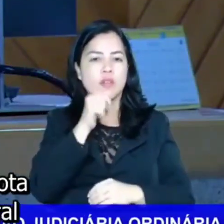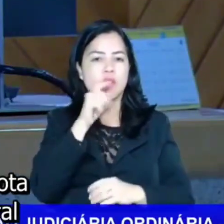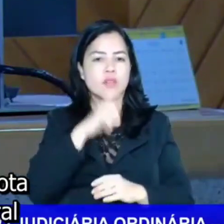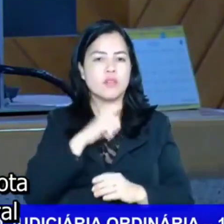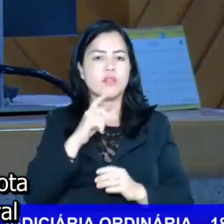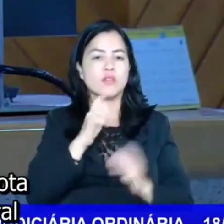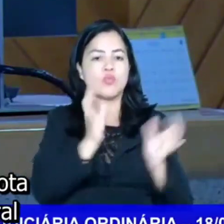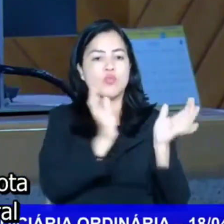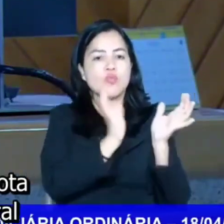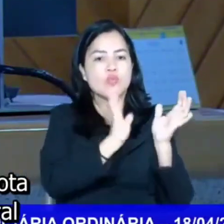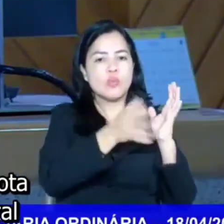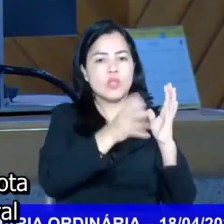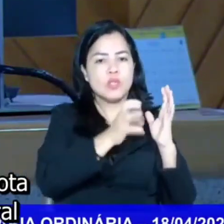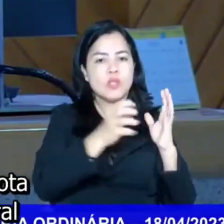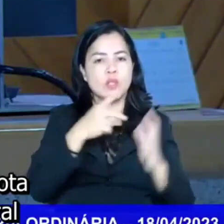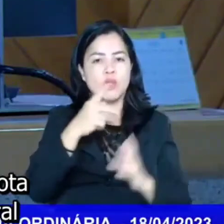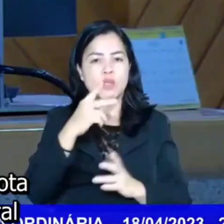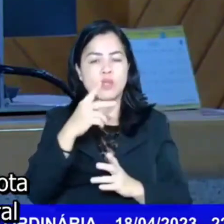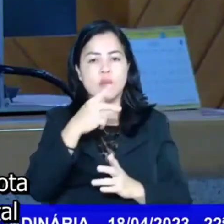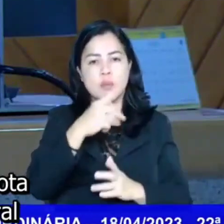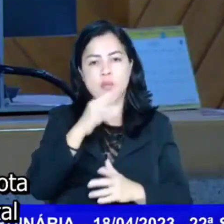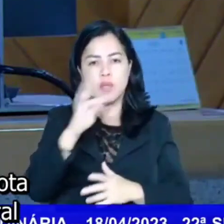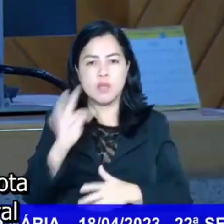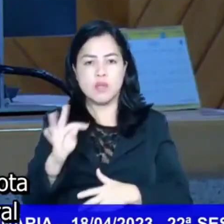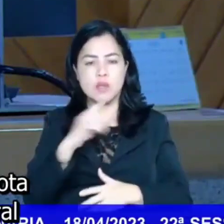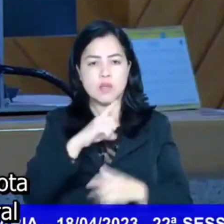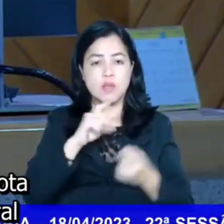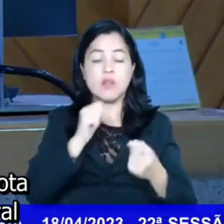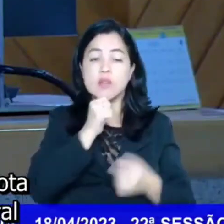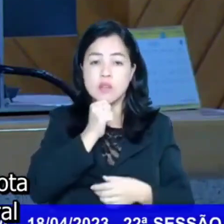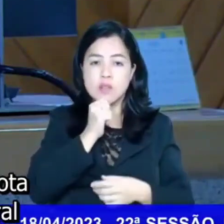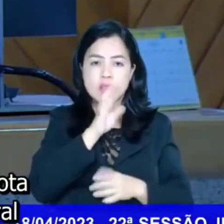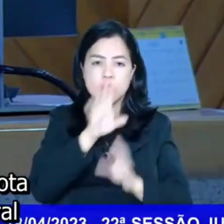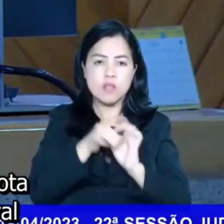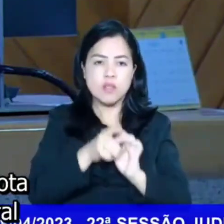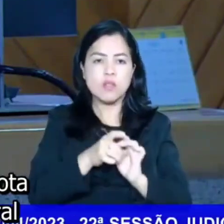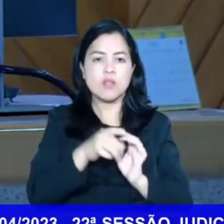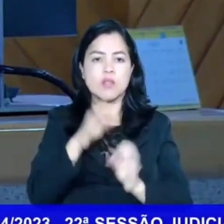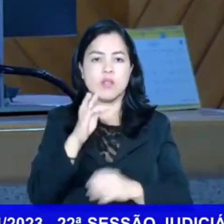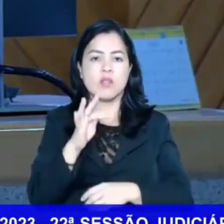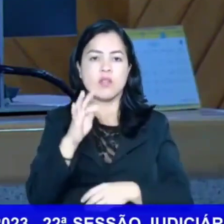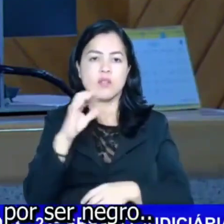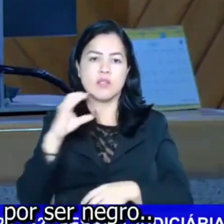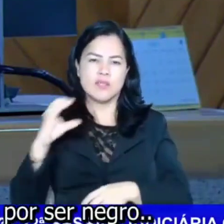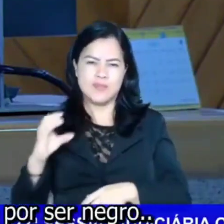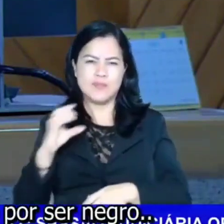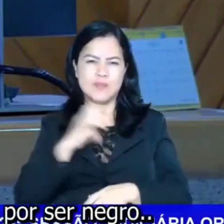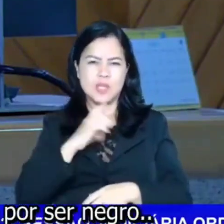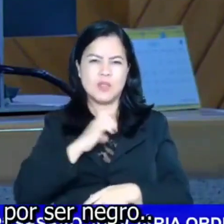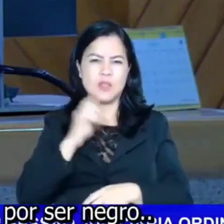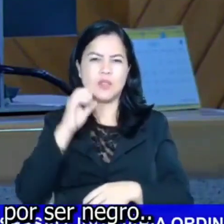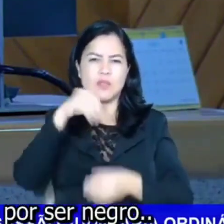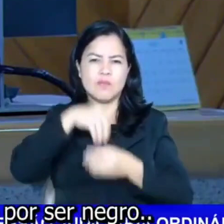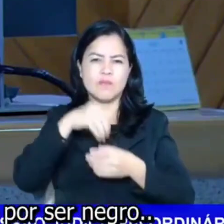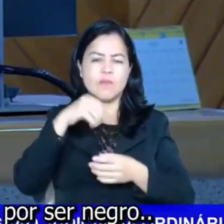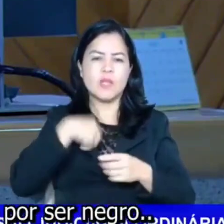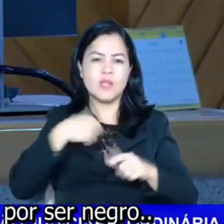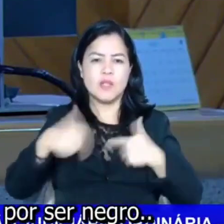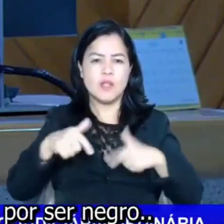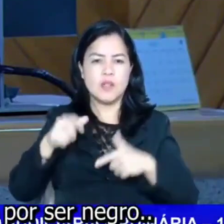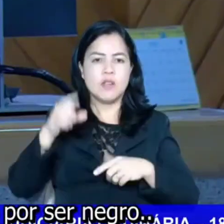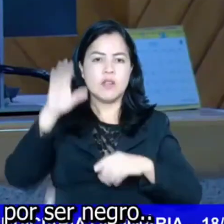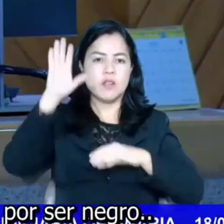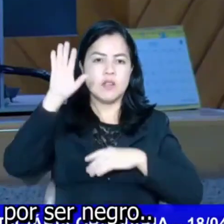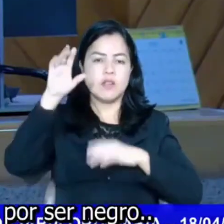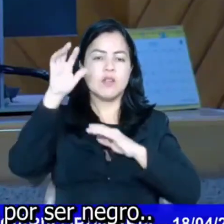a integralidade da cota do FEFC para o cargo de deputado federal, e que ele foi